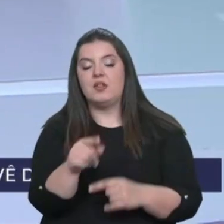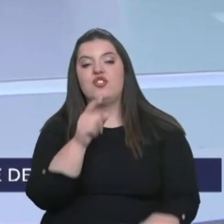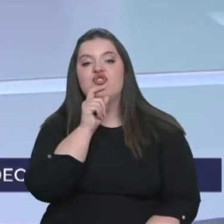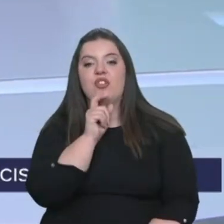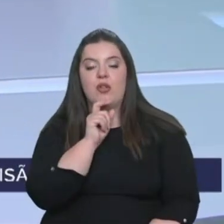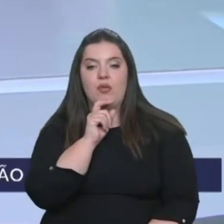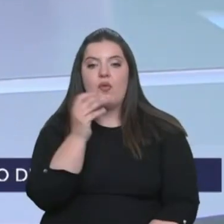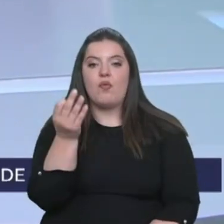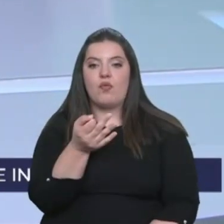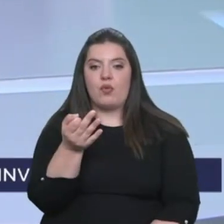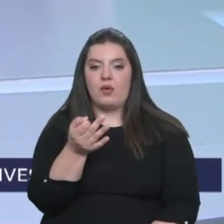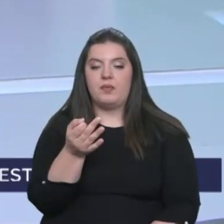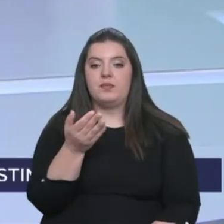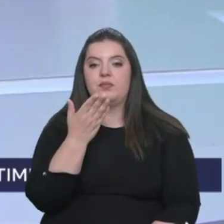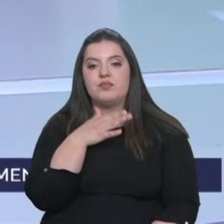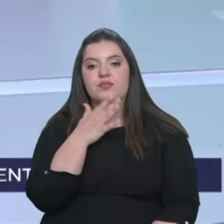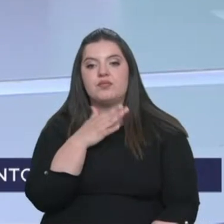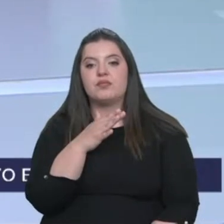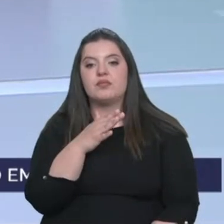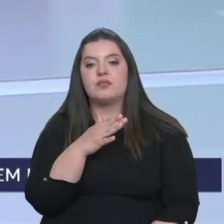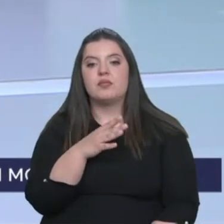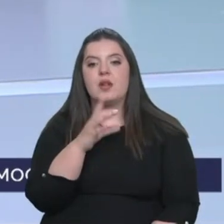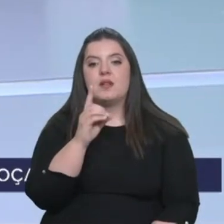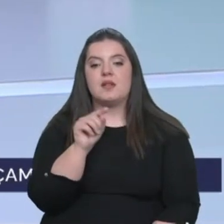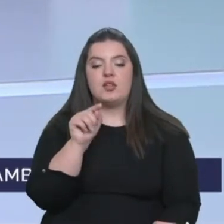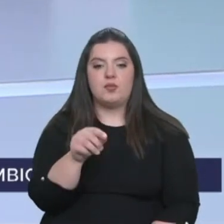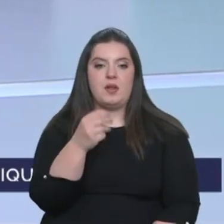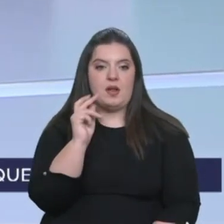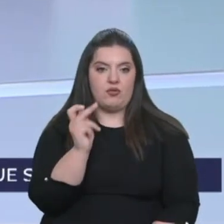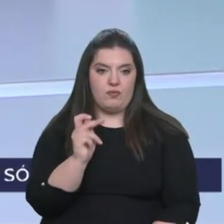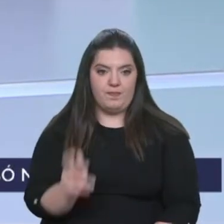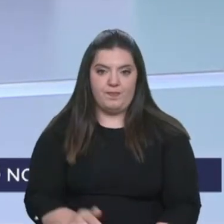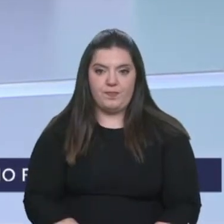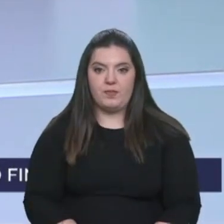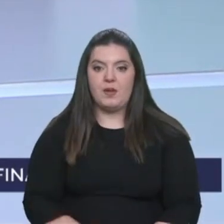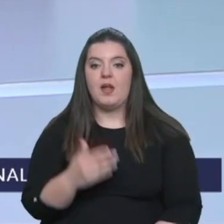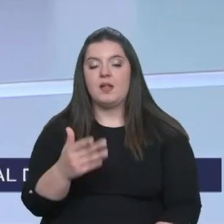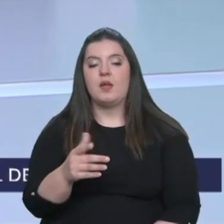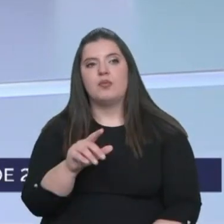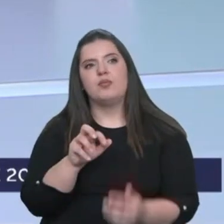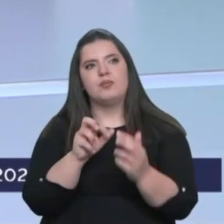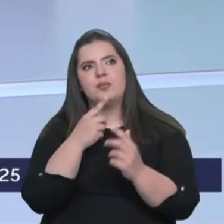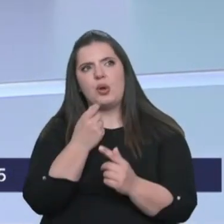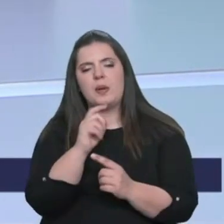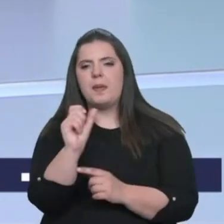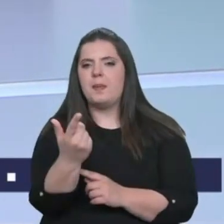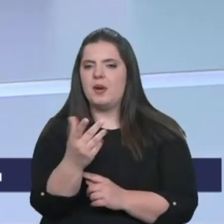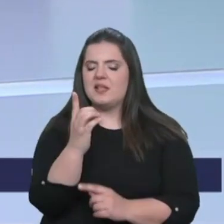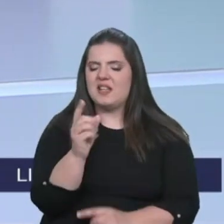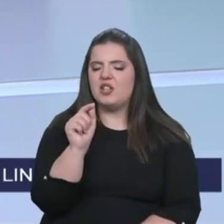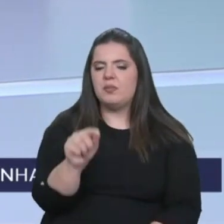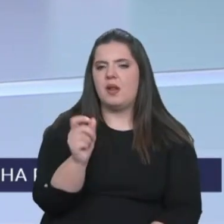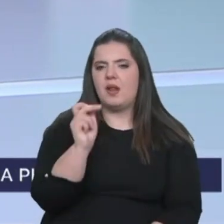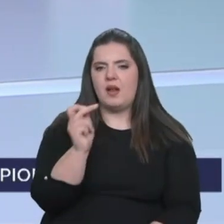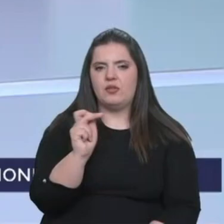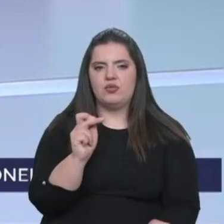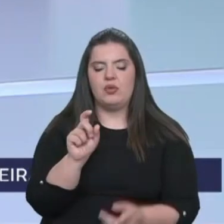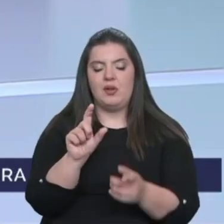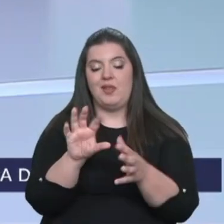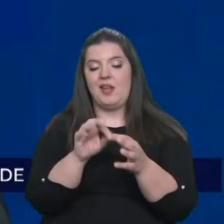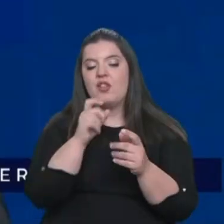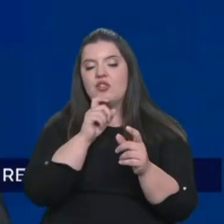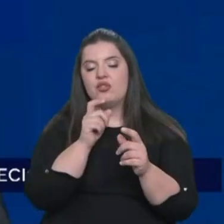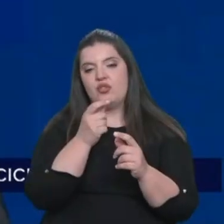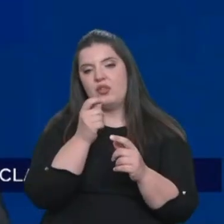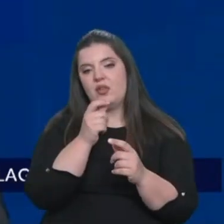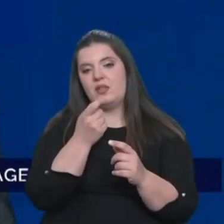gelo foi apenas há cerca de 6 mil anos. Ora, eis aqui a primeira questão. 6 mil anos na escala geológica é